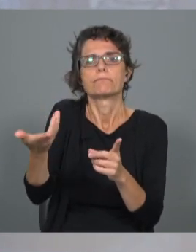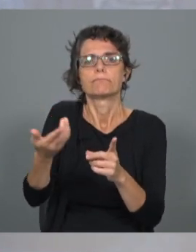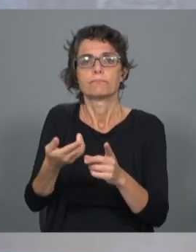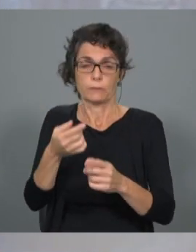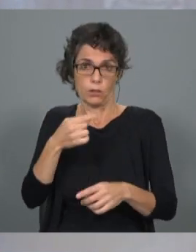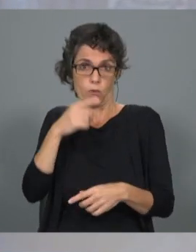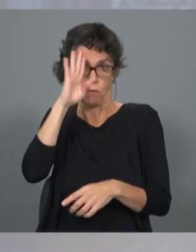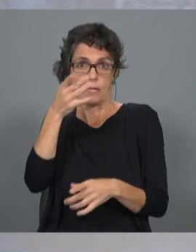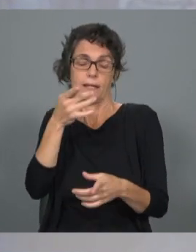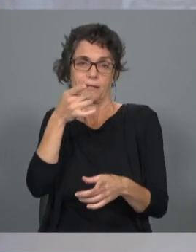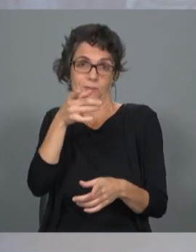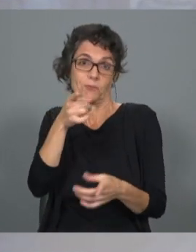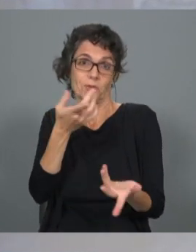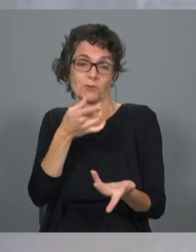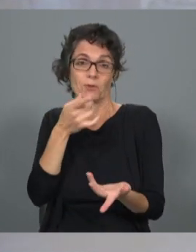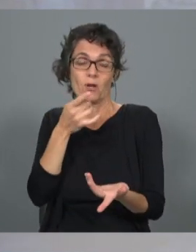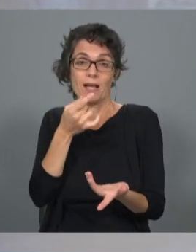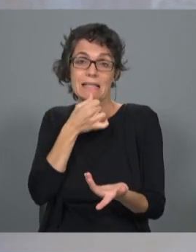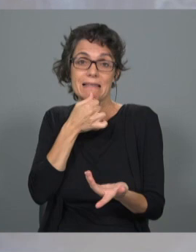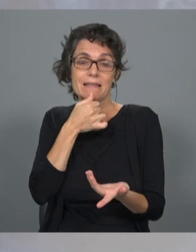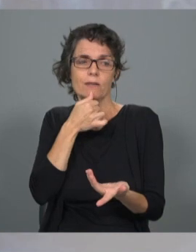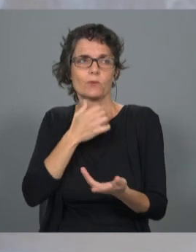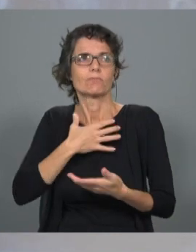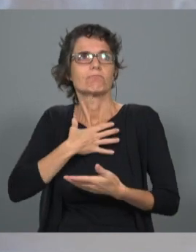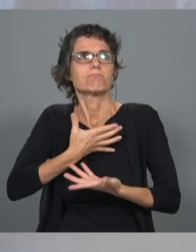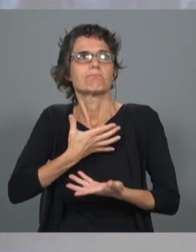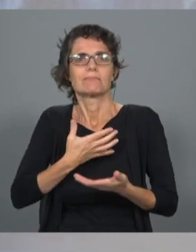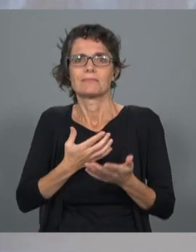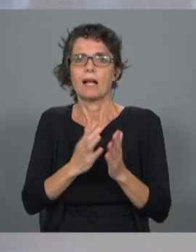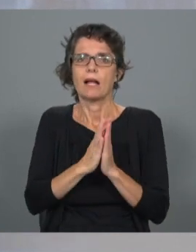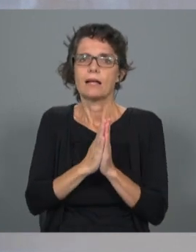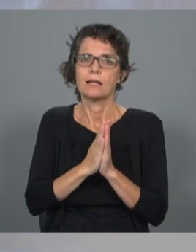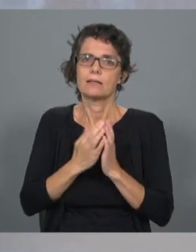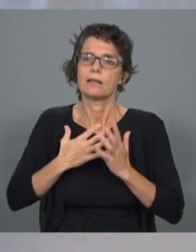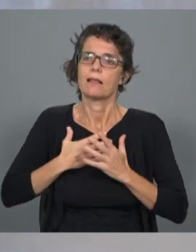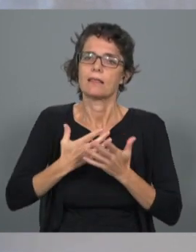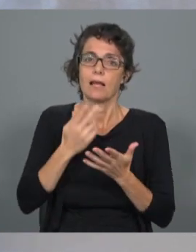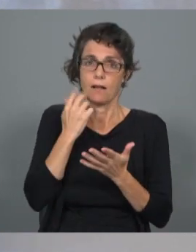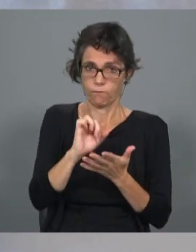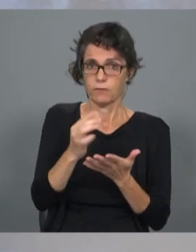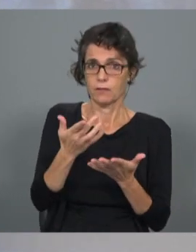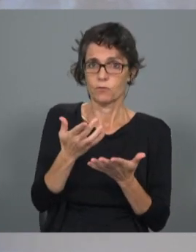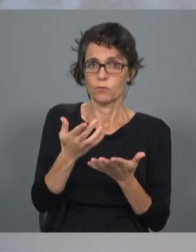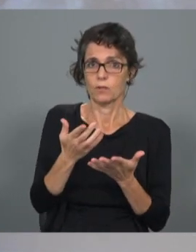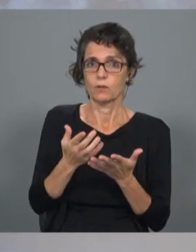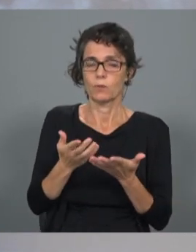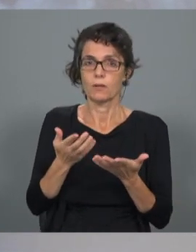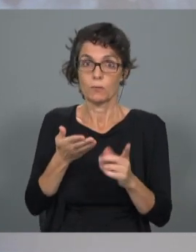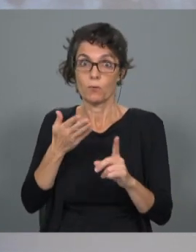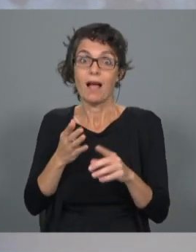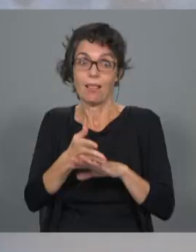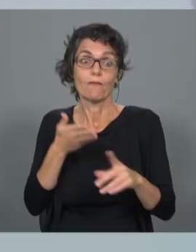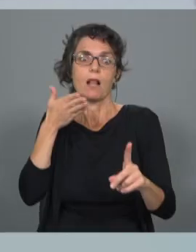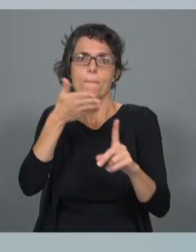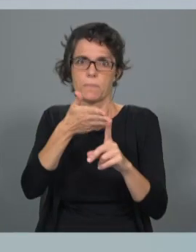não é? Vocacional, escolheu servir a Igreja, mas servi-la de uma forma diferente, sendo missionário